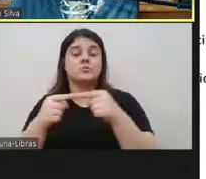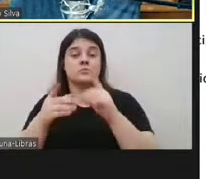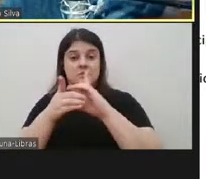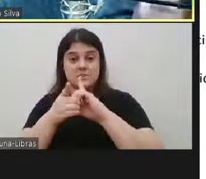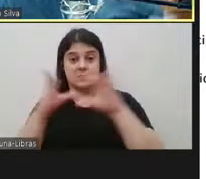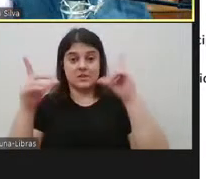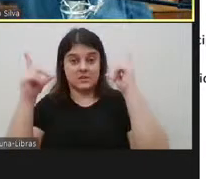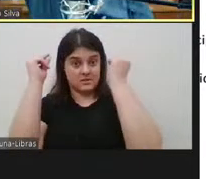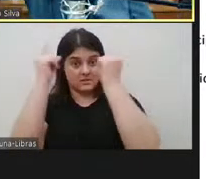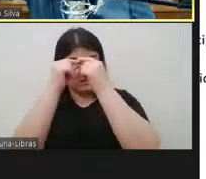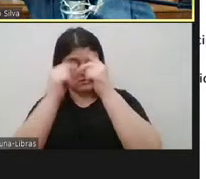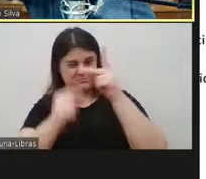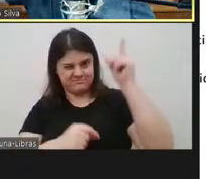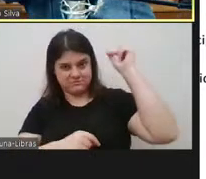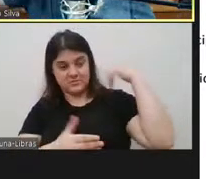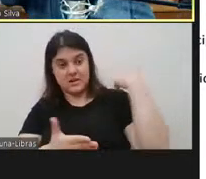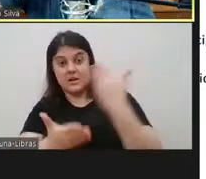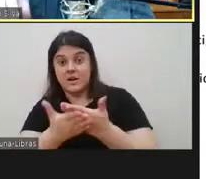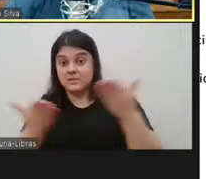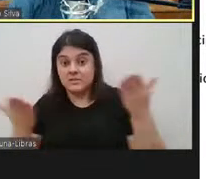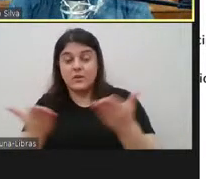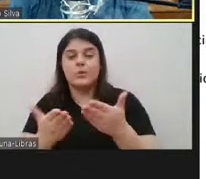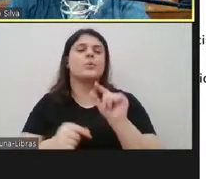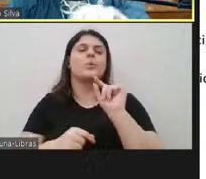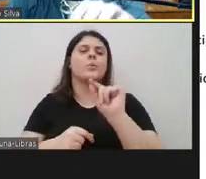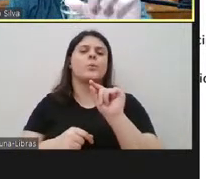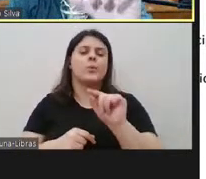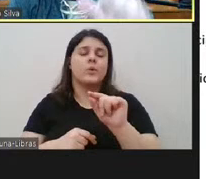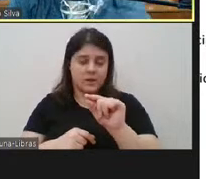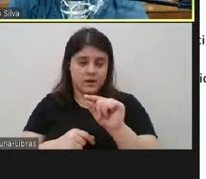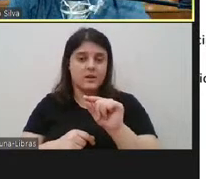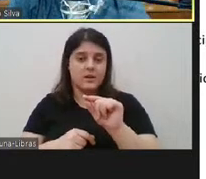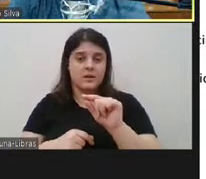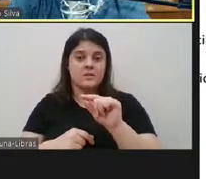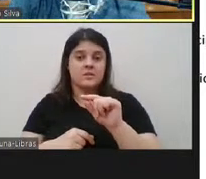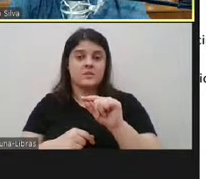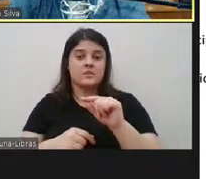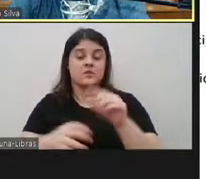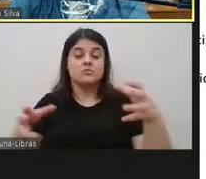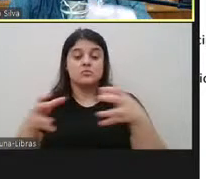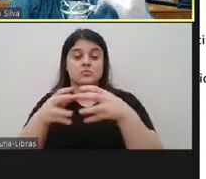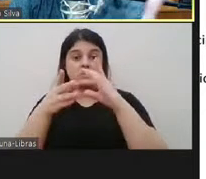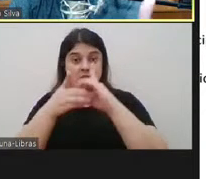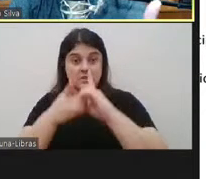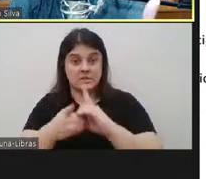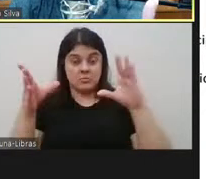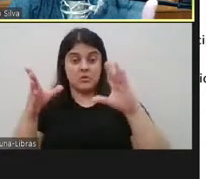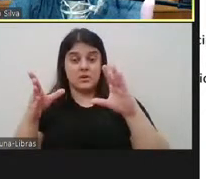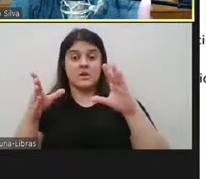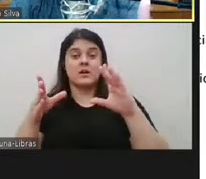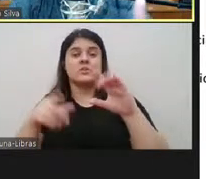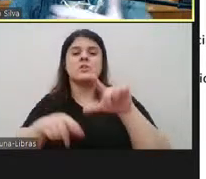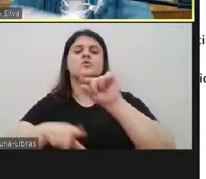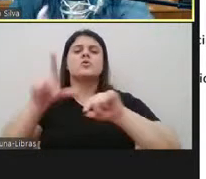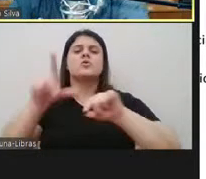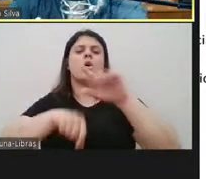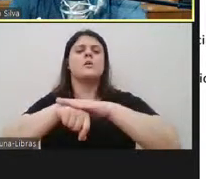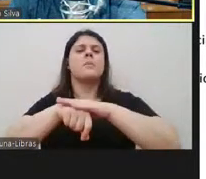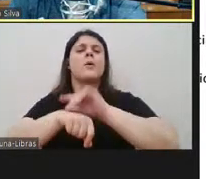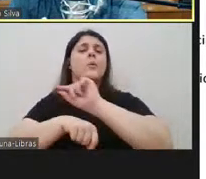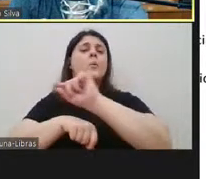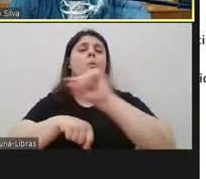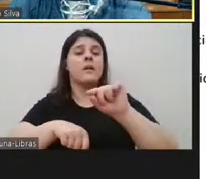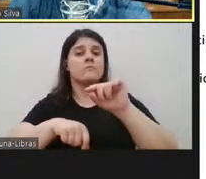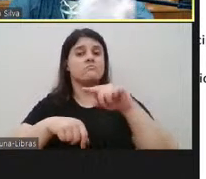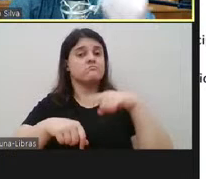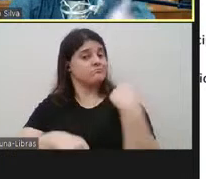na democracia grega antiga e que permanece até os dias de hoje que é o fato de que apenas um regime democrático quem pode escolher e